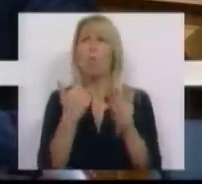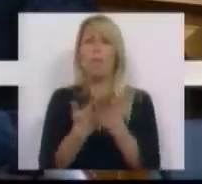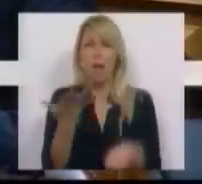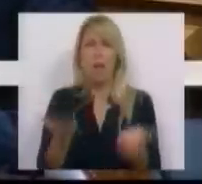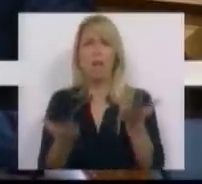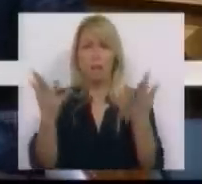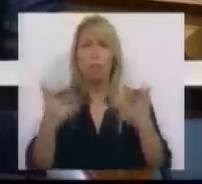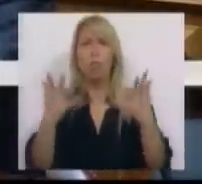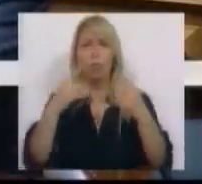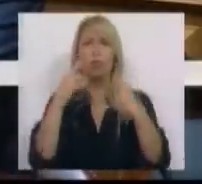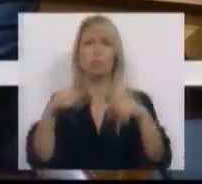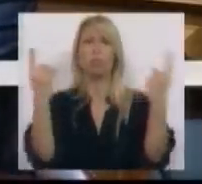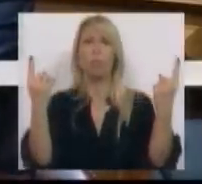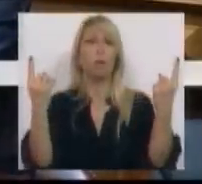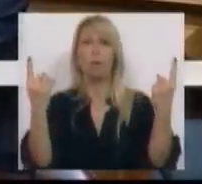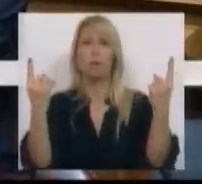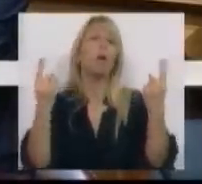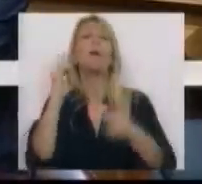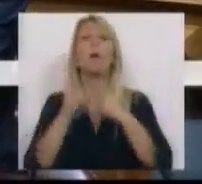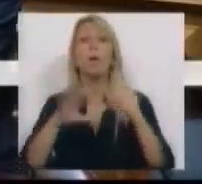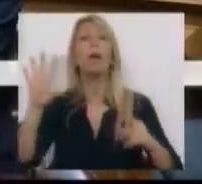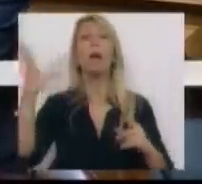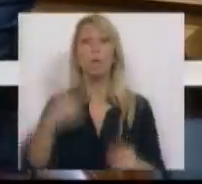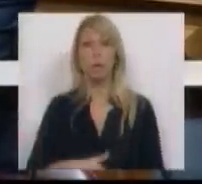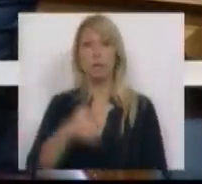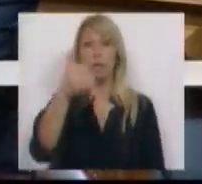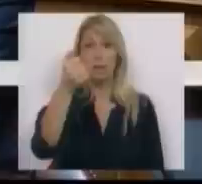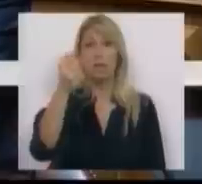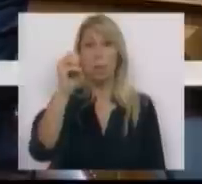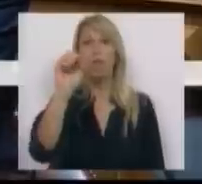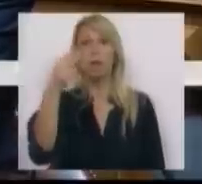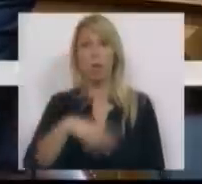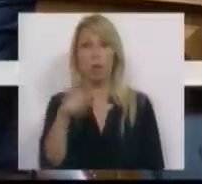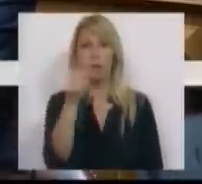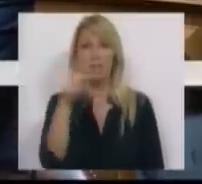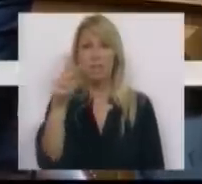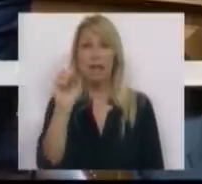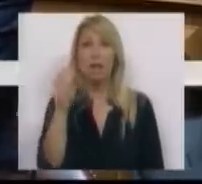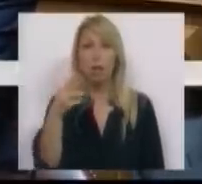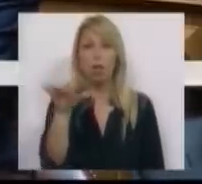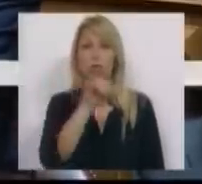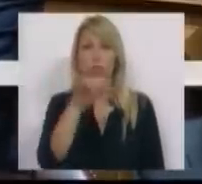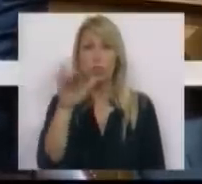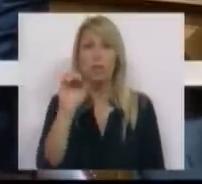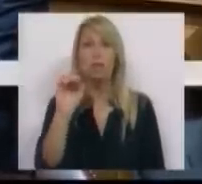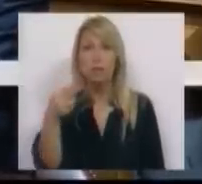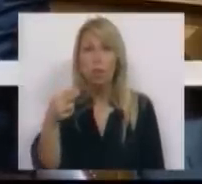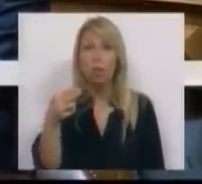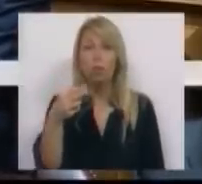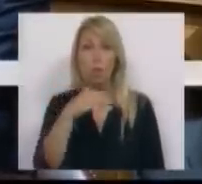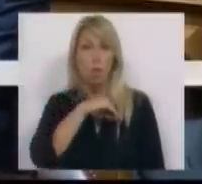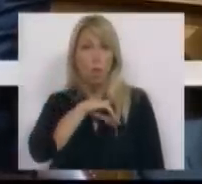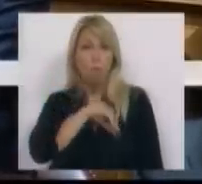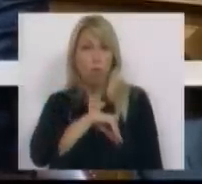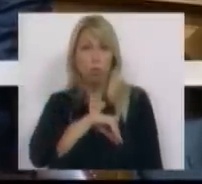contas públicas. E o que é que acontece? Acontece que 50 euros, 100 euros, 200 euros no bolso de